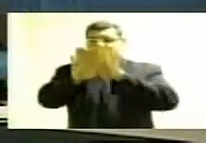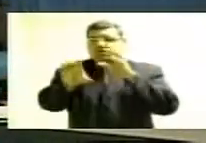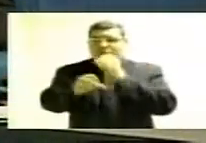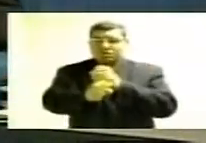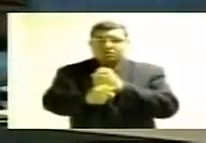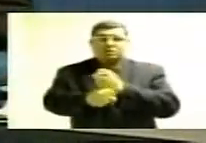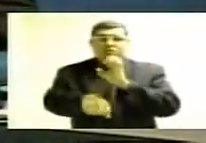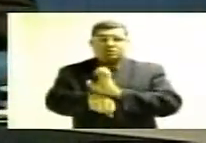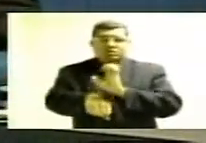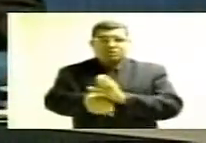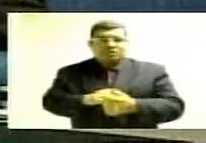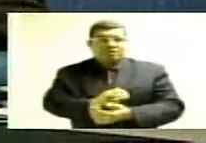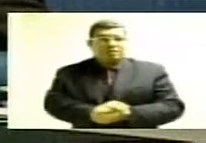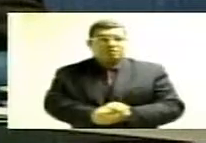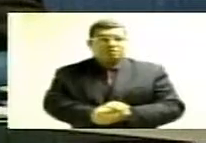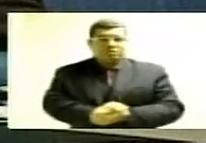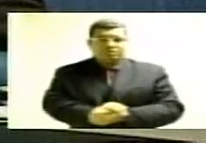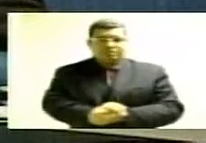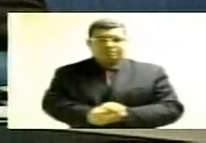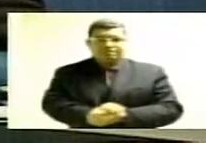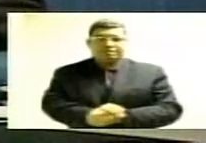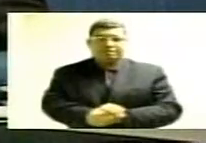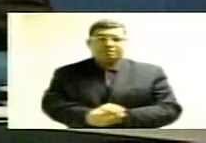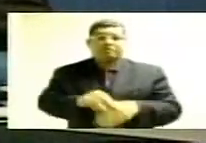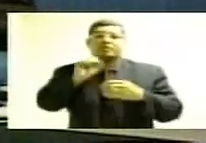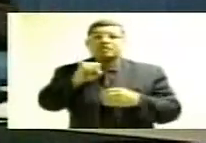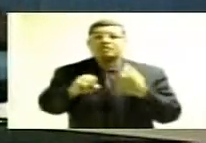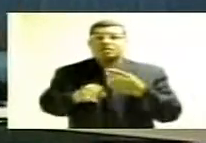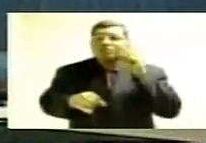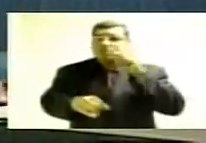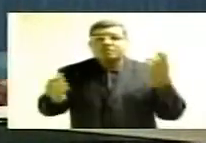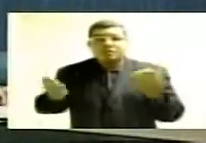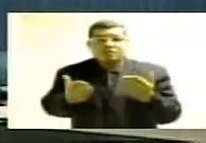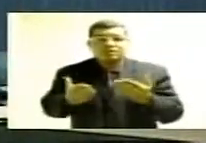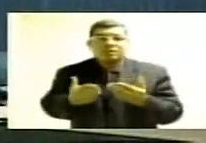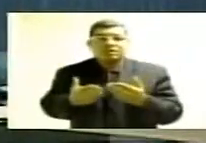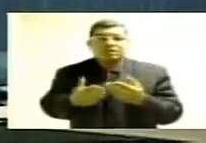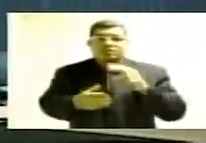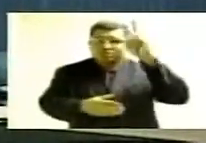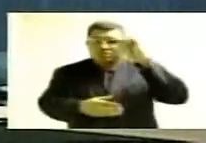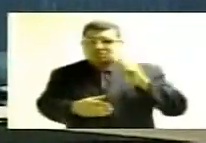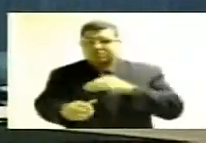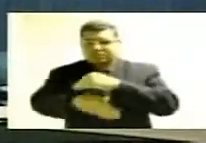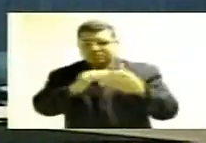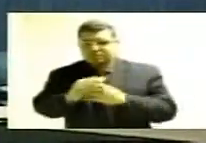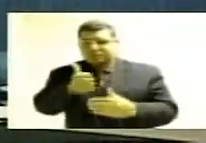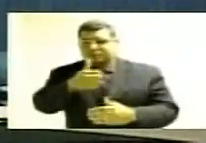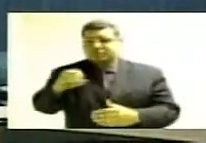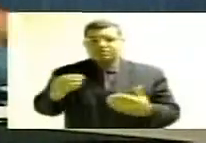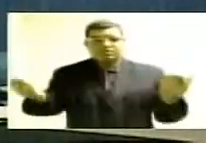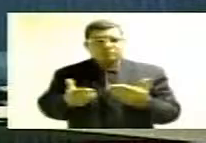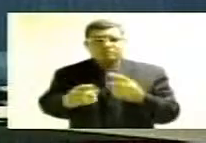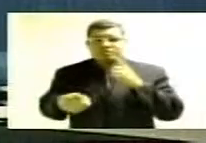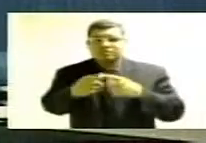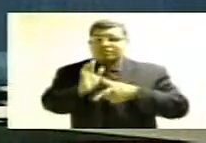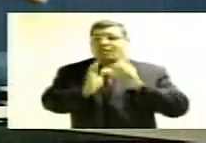contas do estado, deputado Souza. E se nós avaliarmos a série histórica de 2010 em diante,